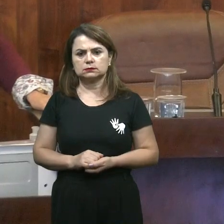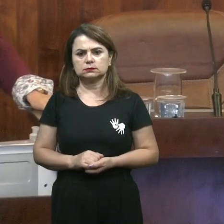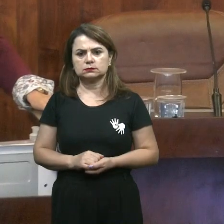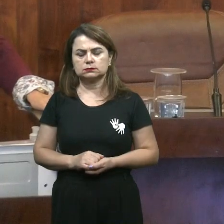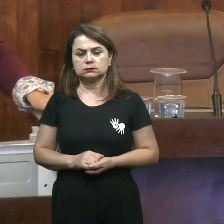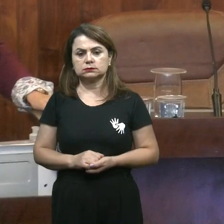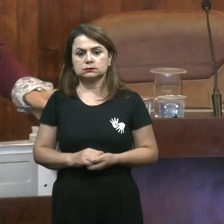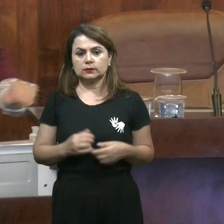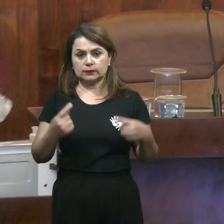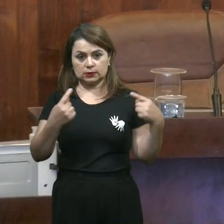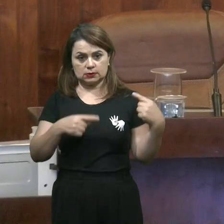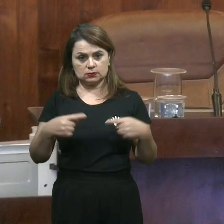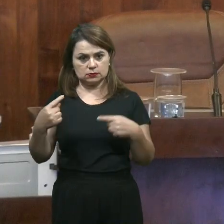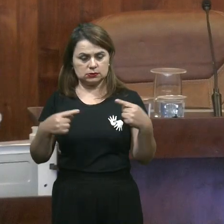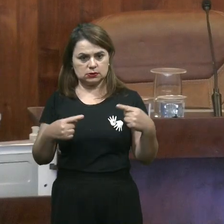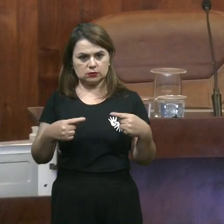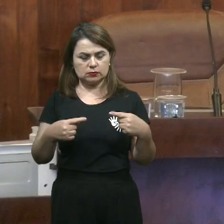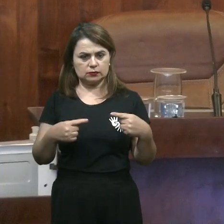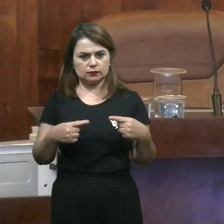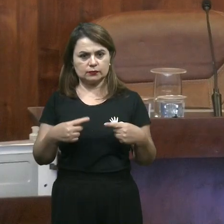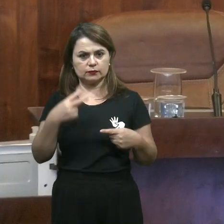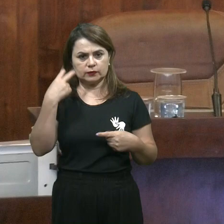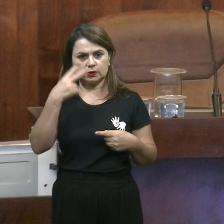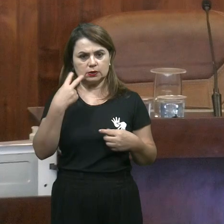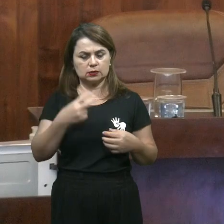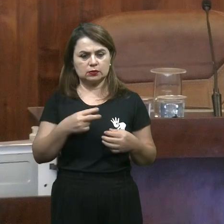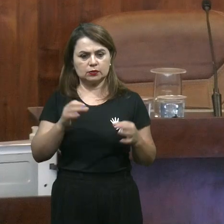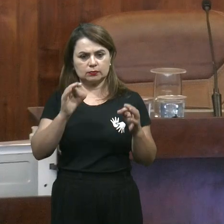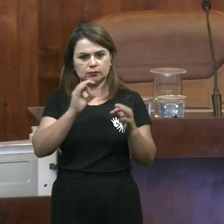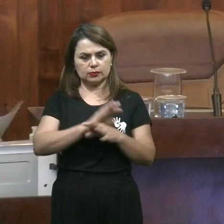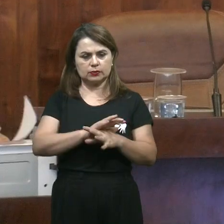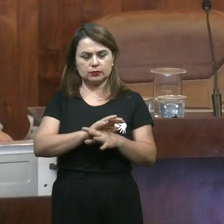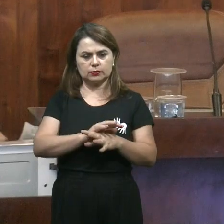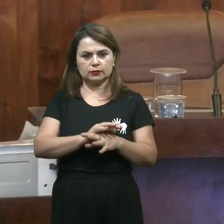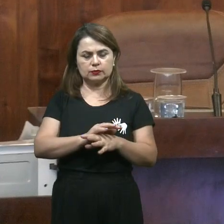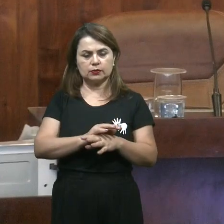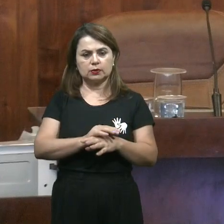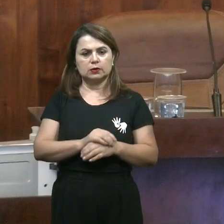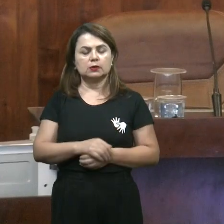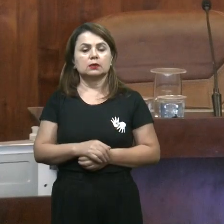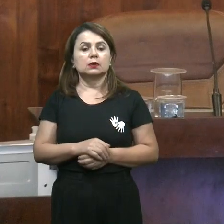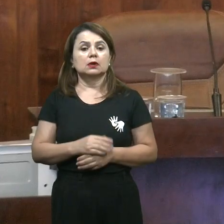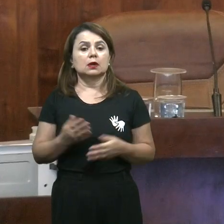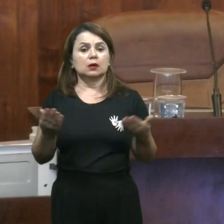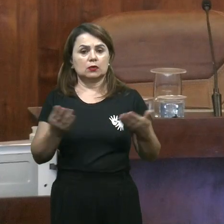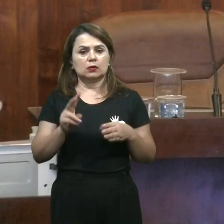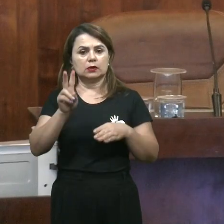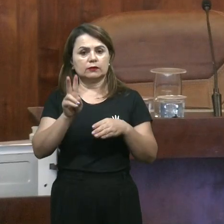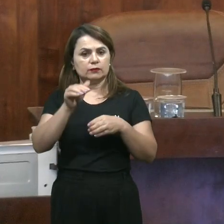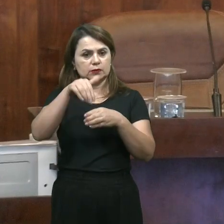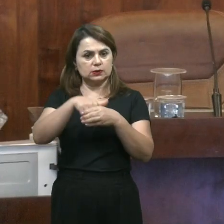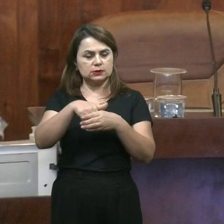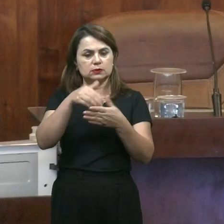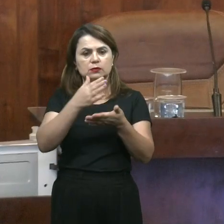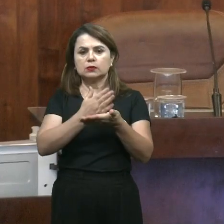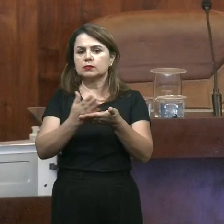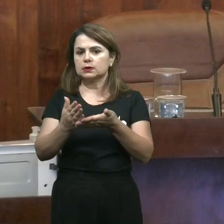Em discussão, o requerimento, não havendo vereadores inscritos, está iniciada a discussão, está em votação.